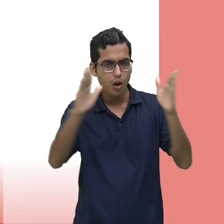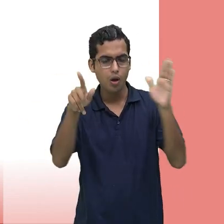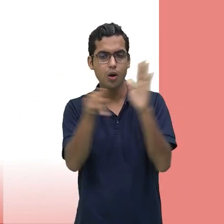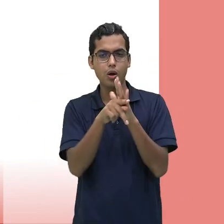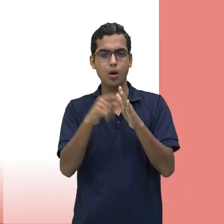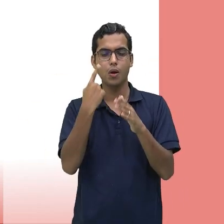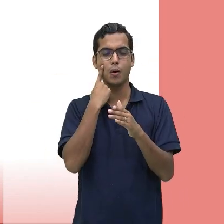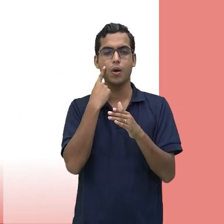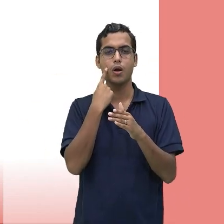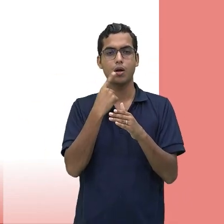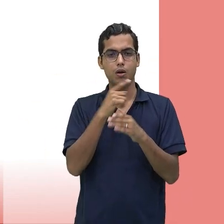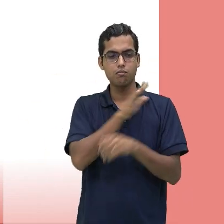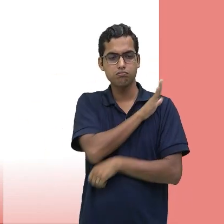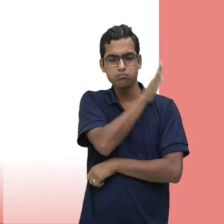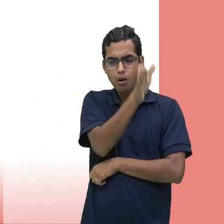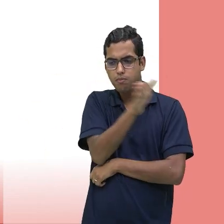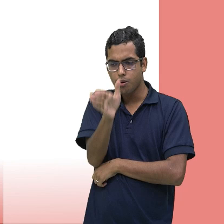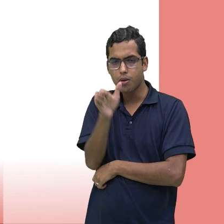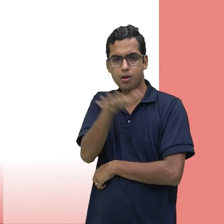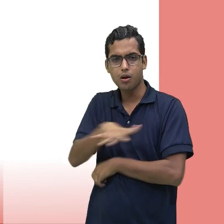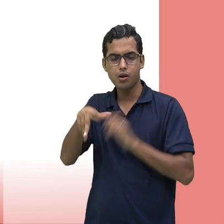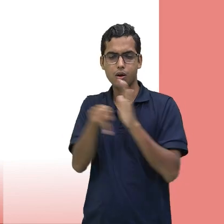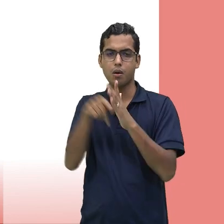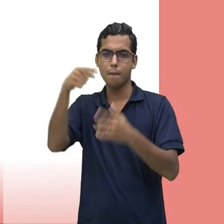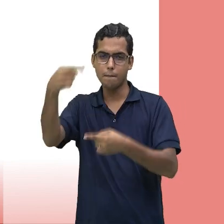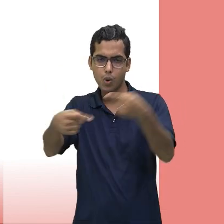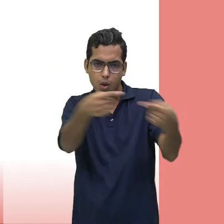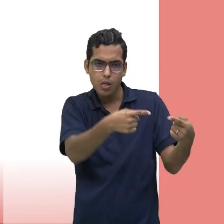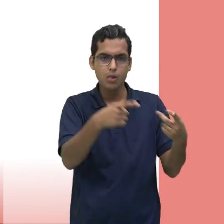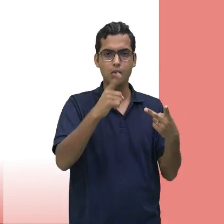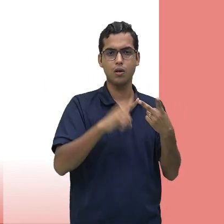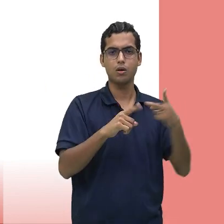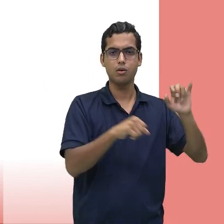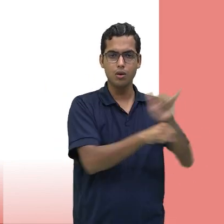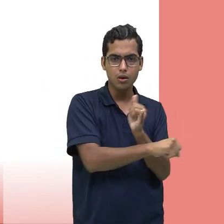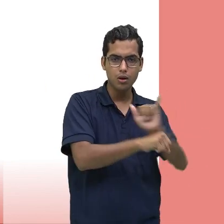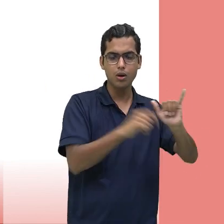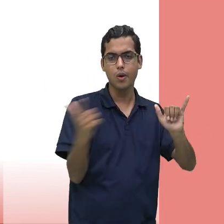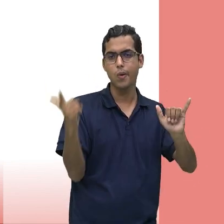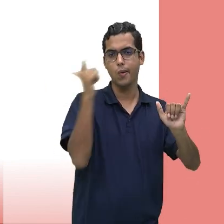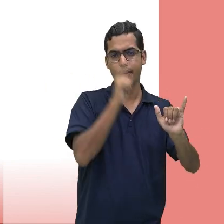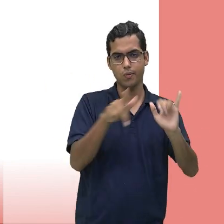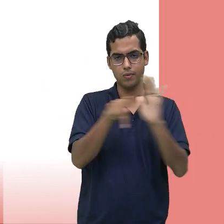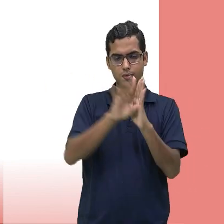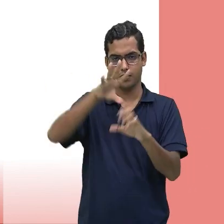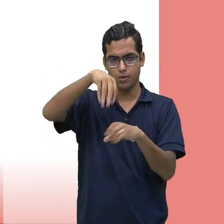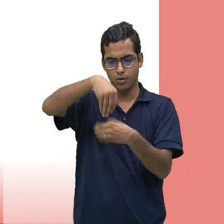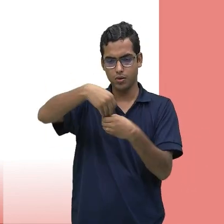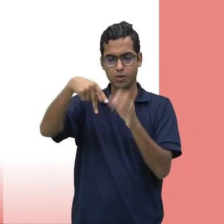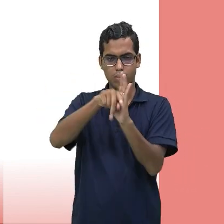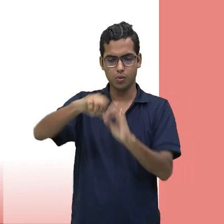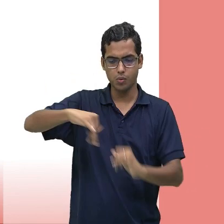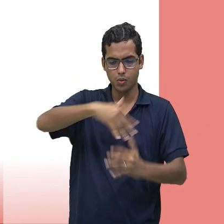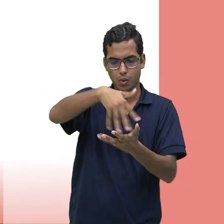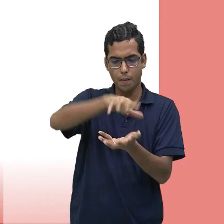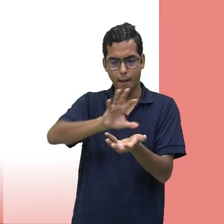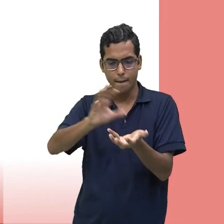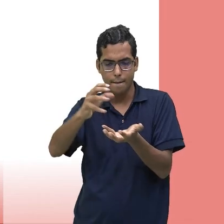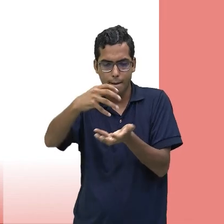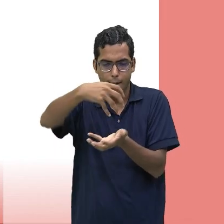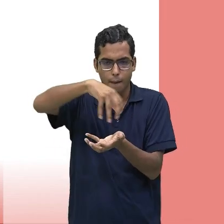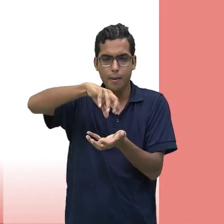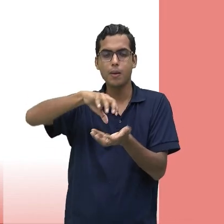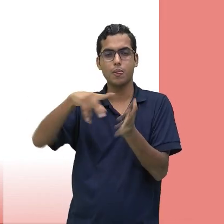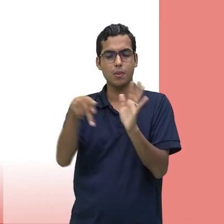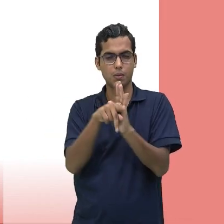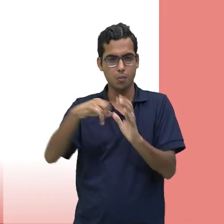presença tanto na parte política e também na estratégia aí no continente. Então, essa presença